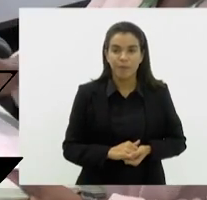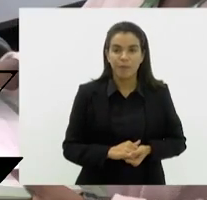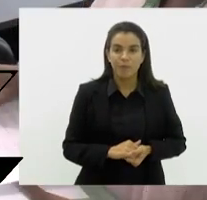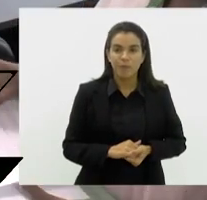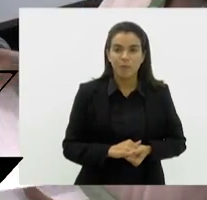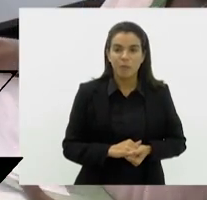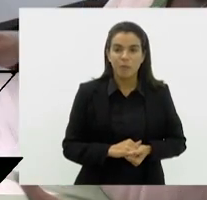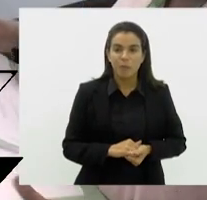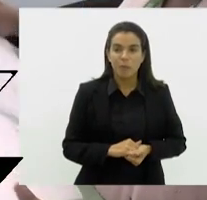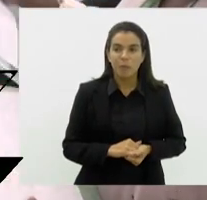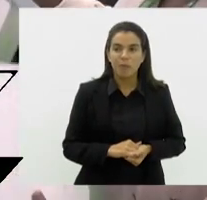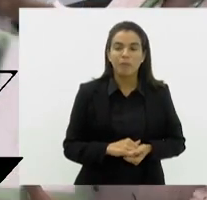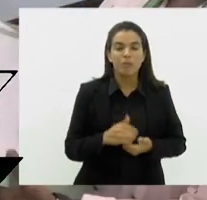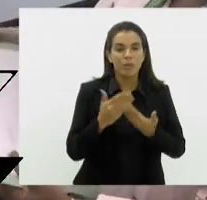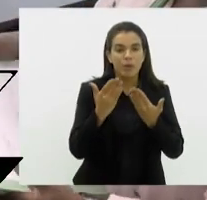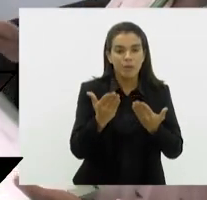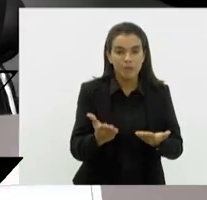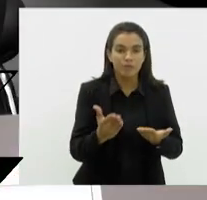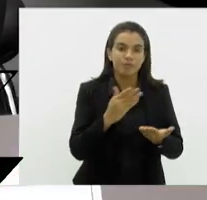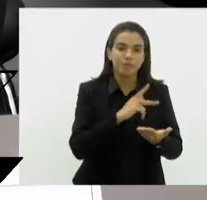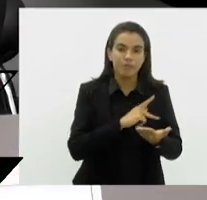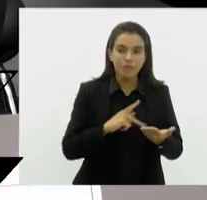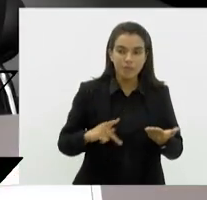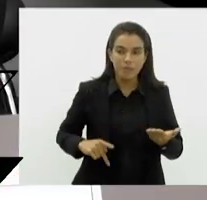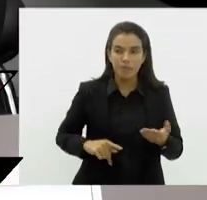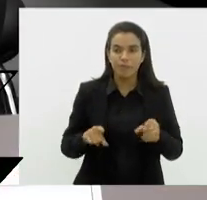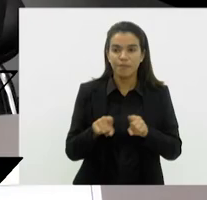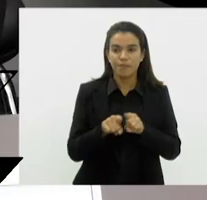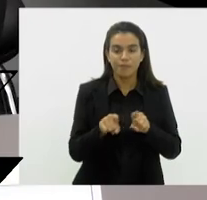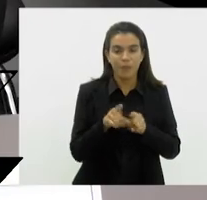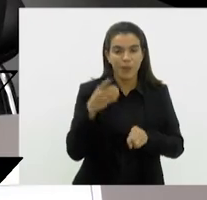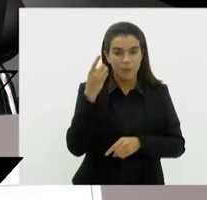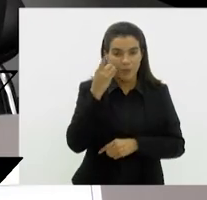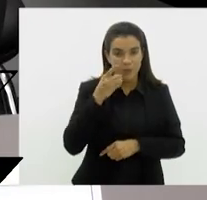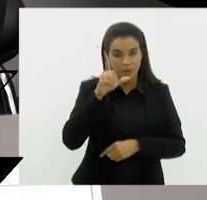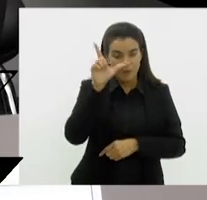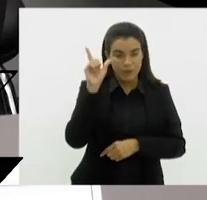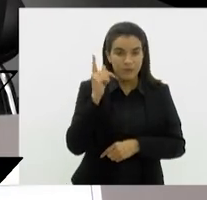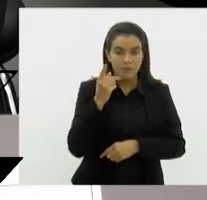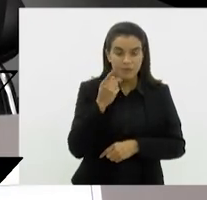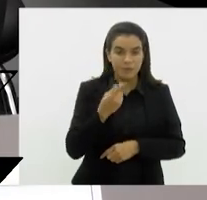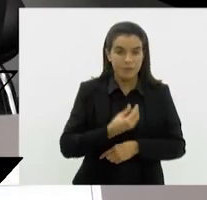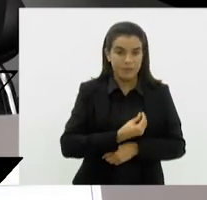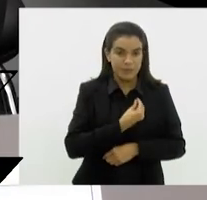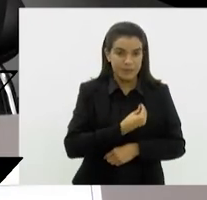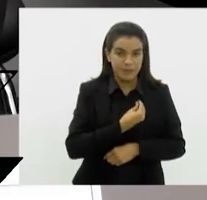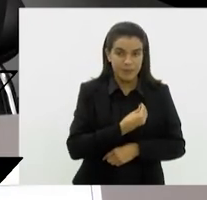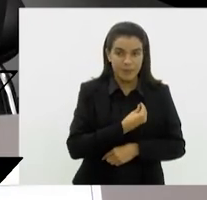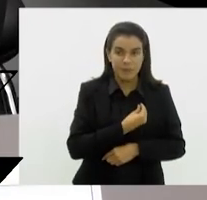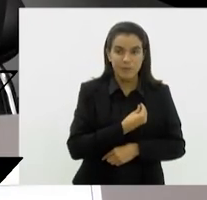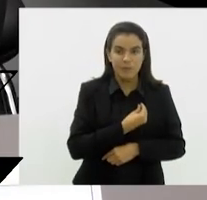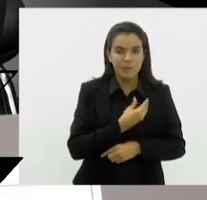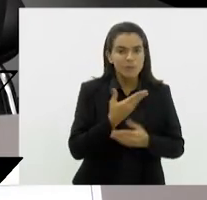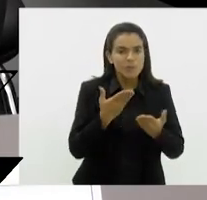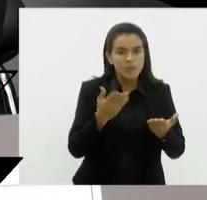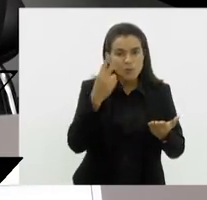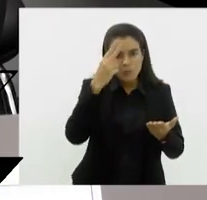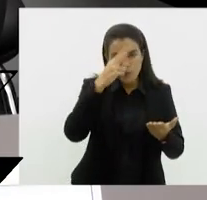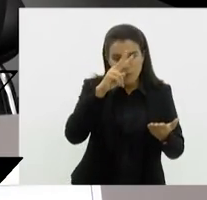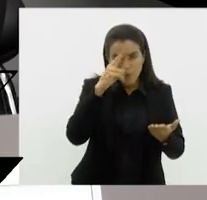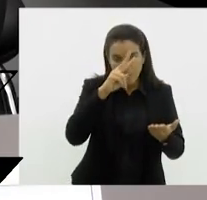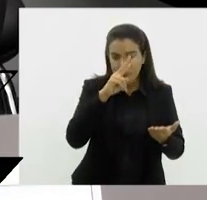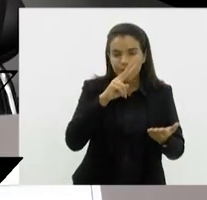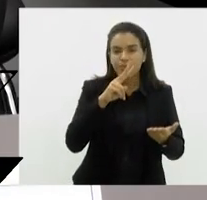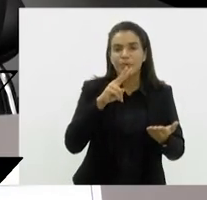sobretudo para Vossa Excelência e para o deputado Luiz Paulo, que participaram disso... Vossa Excelência lembra que na